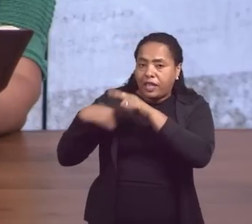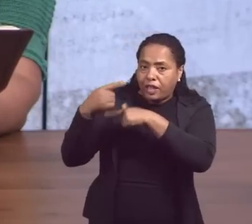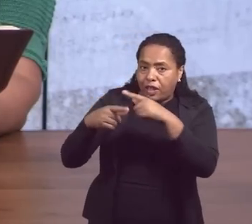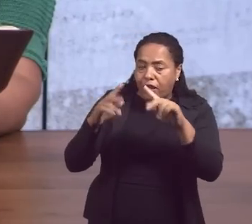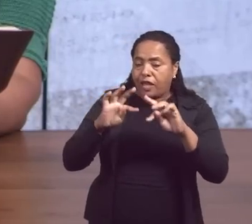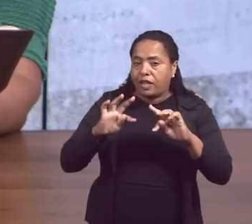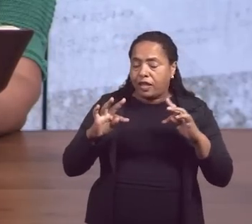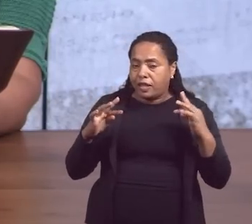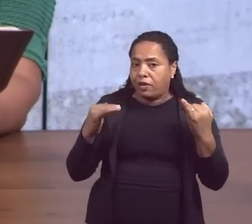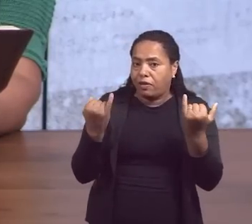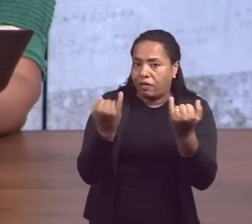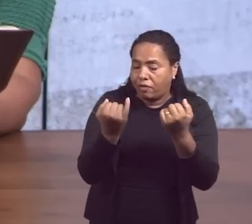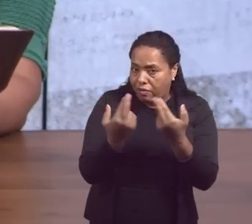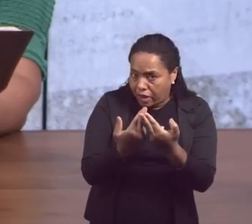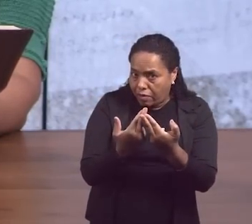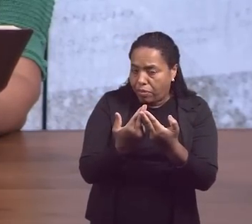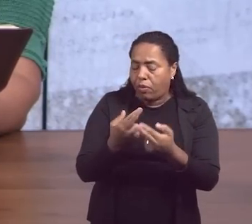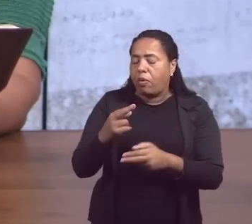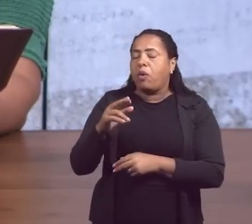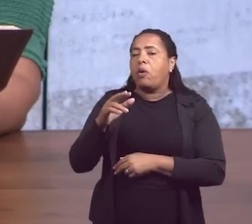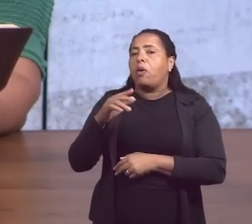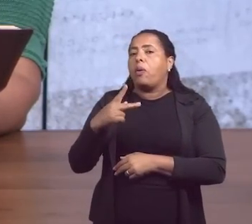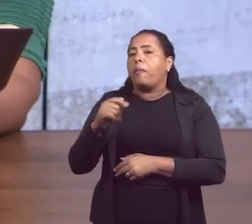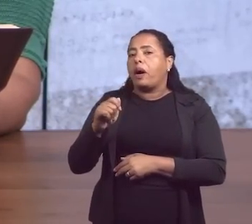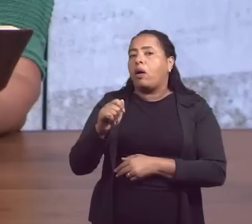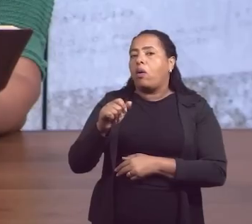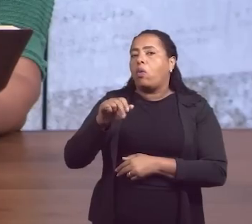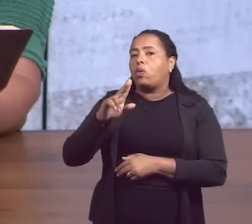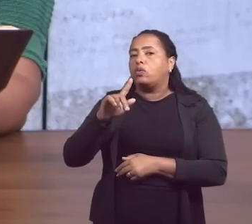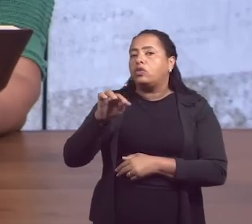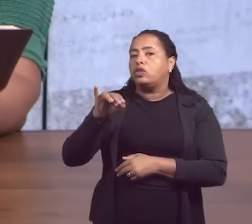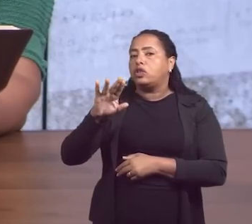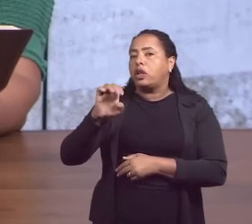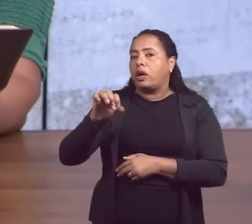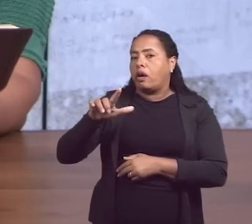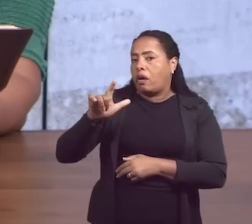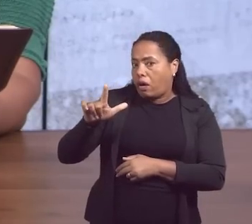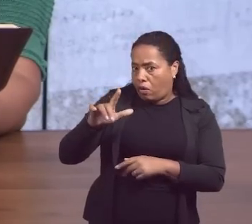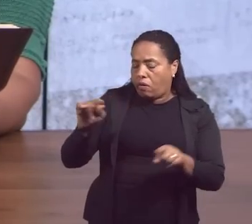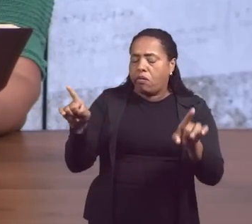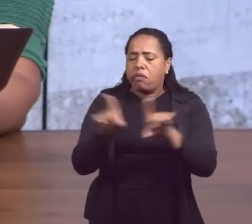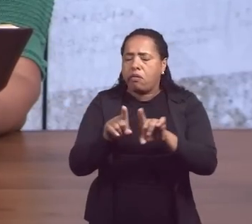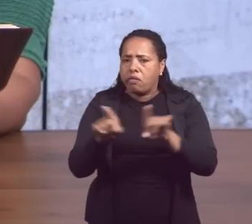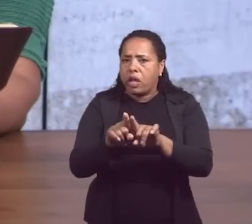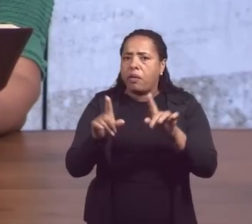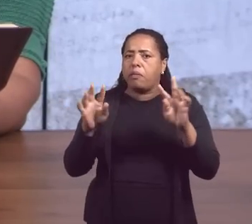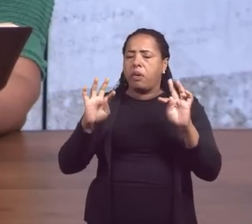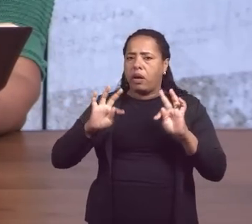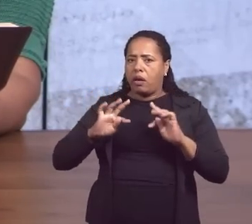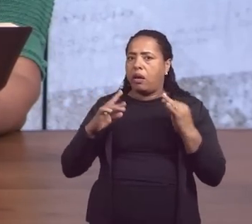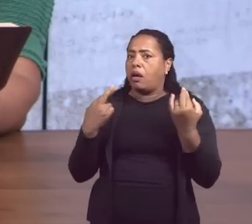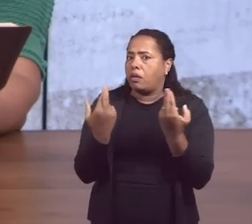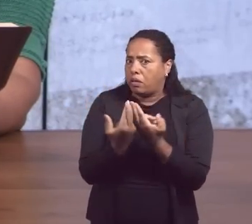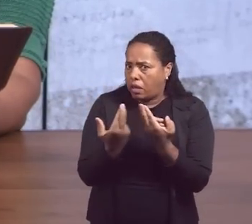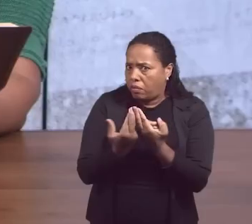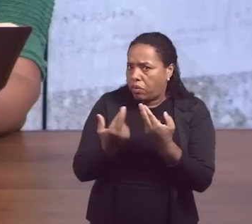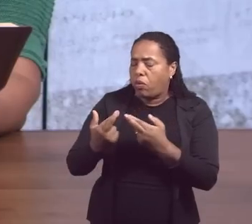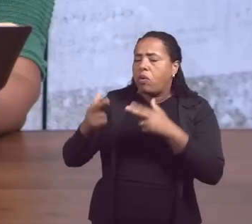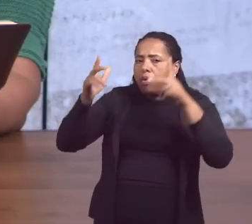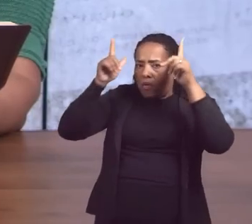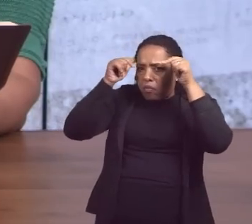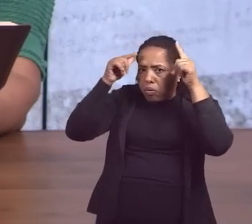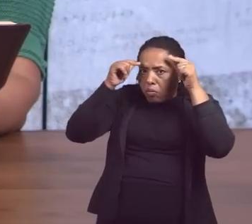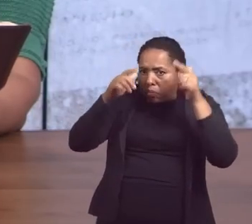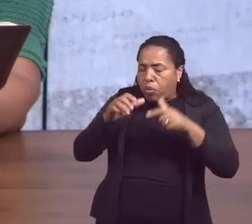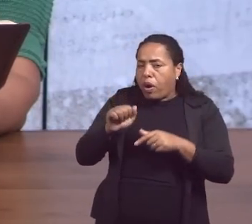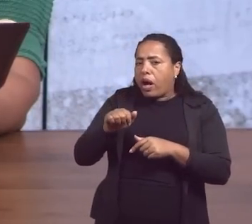o príncipe Paltiel, filho de Azã. E da tribo dos filhos de Aser, o príncipe